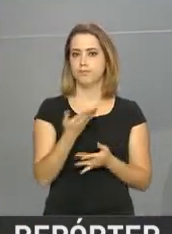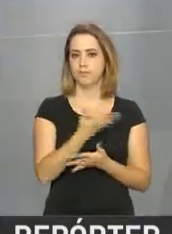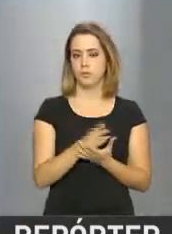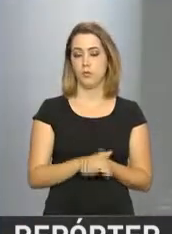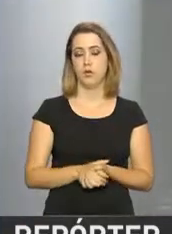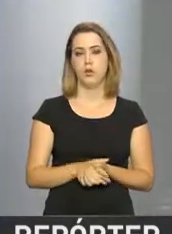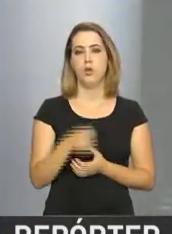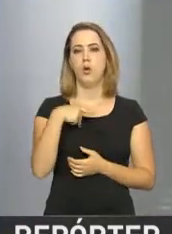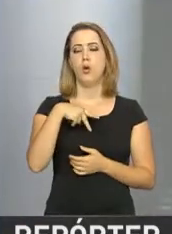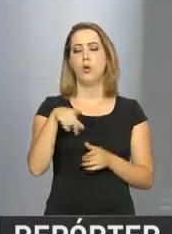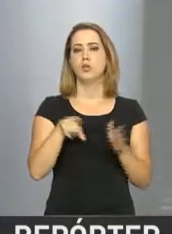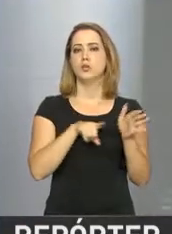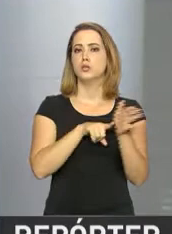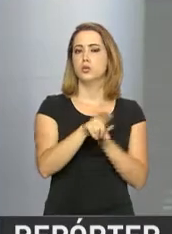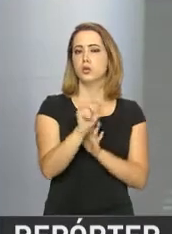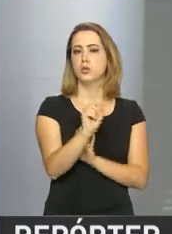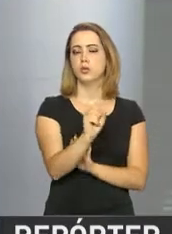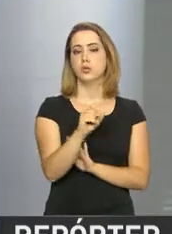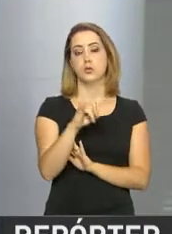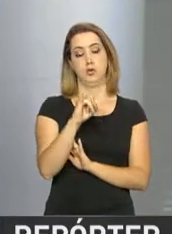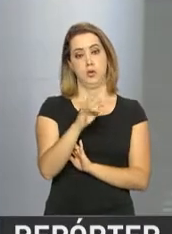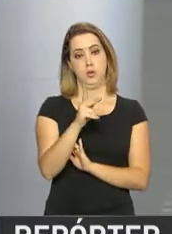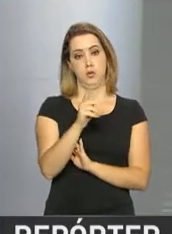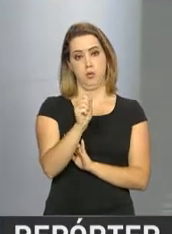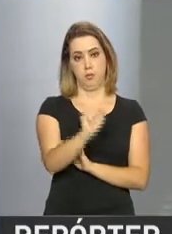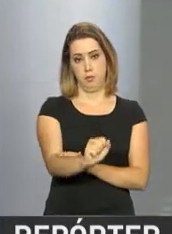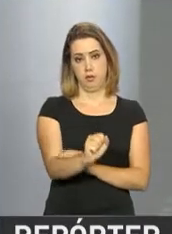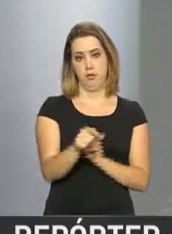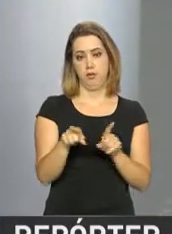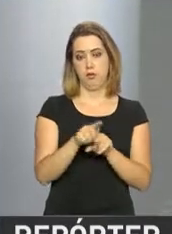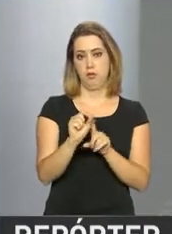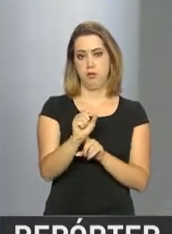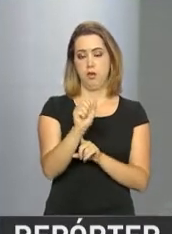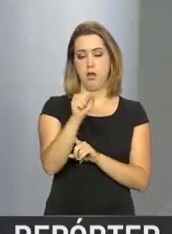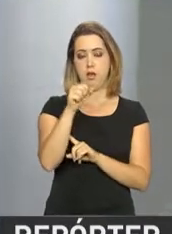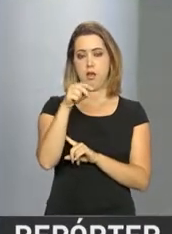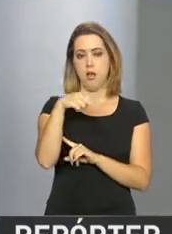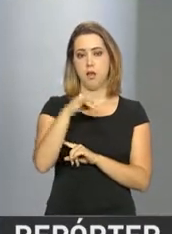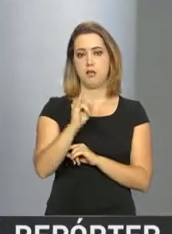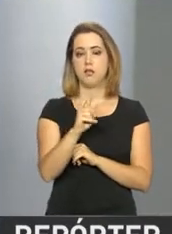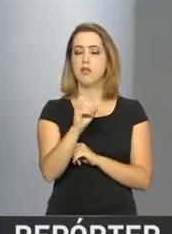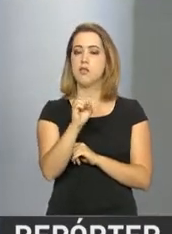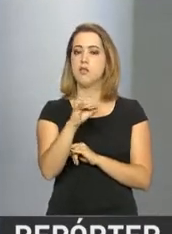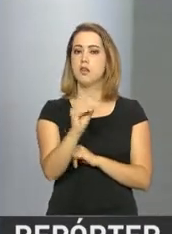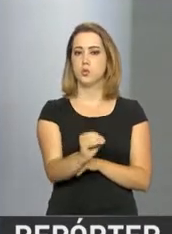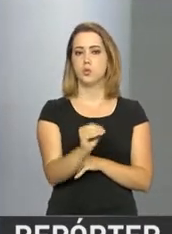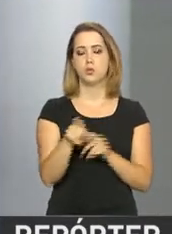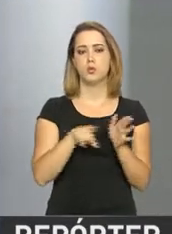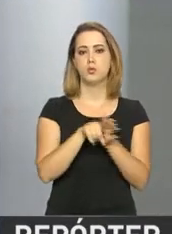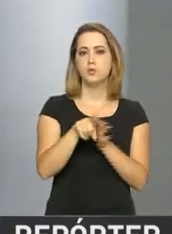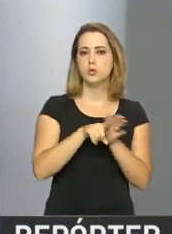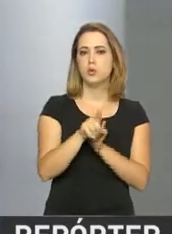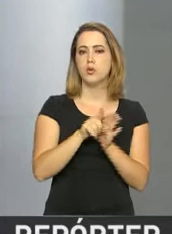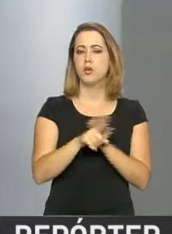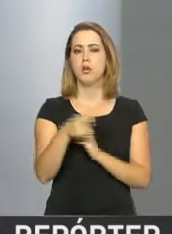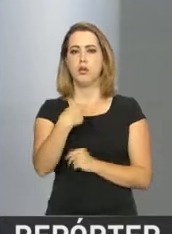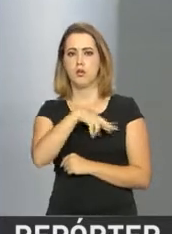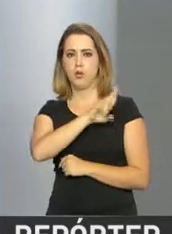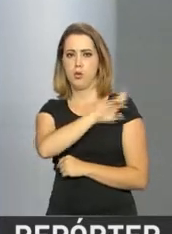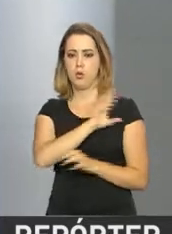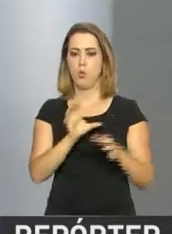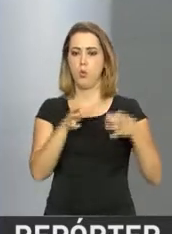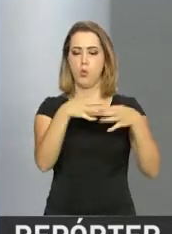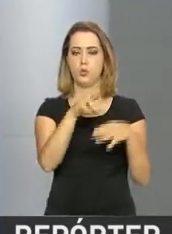segundo o instituto nacional de estudos e pesquisas educacionais anísio teixeira responsável pela aplicação do revalida